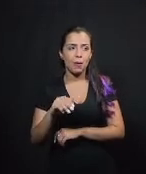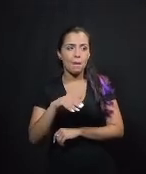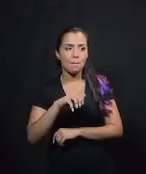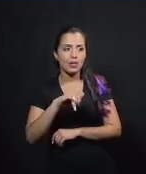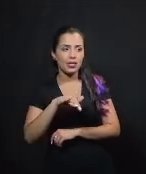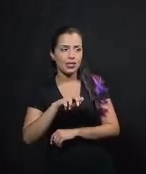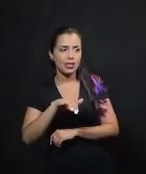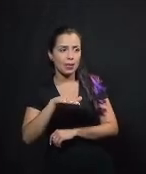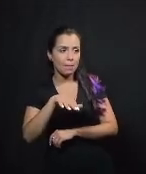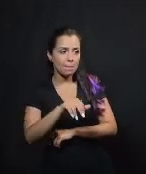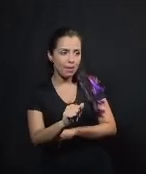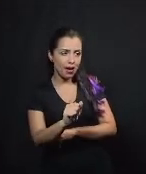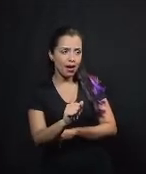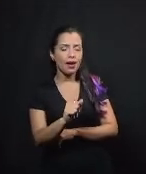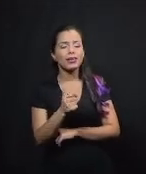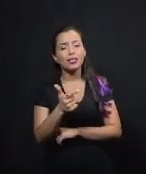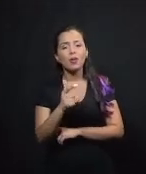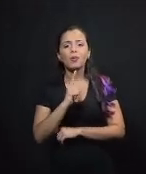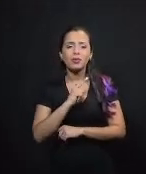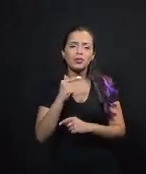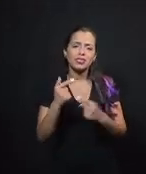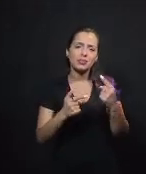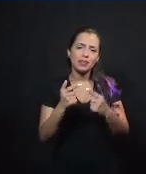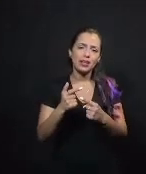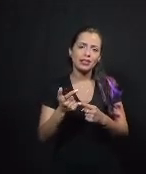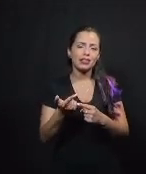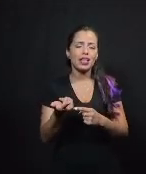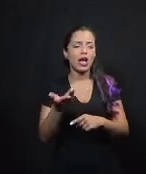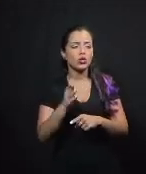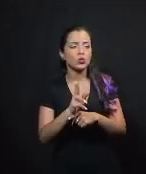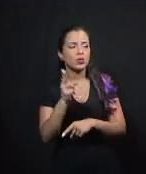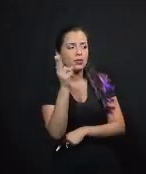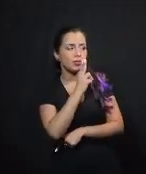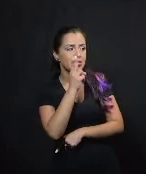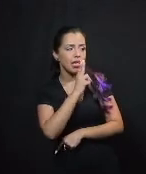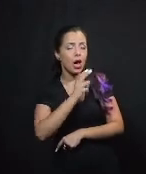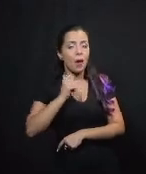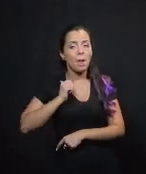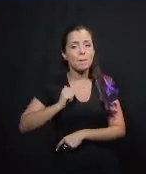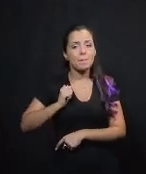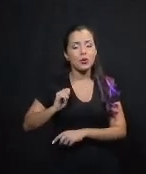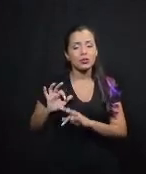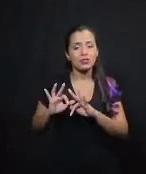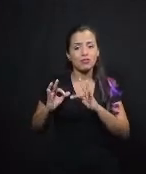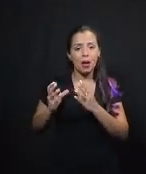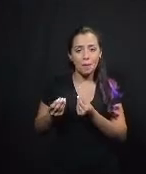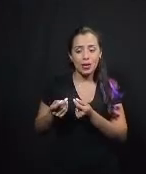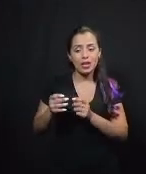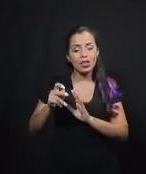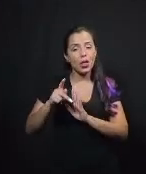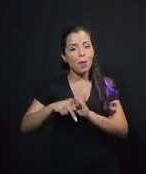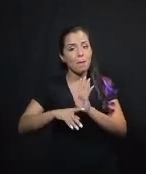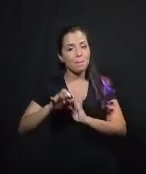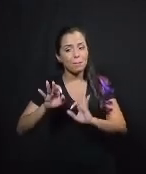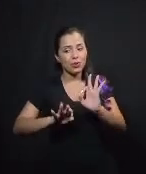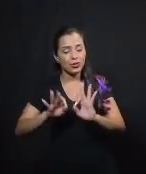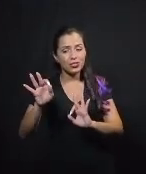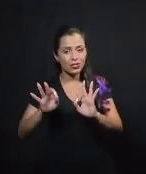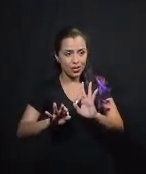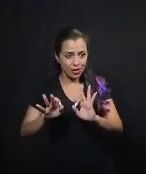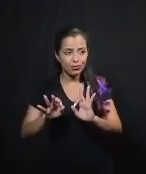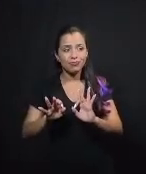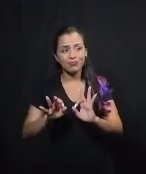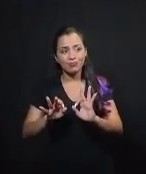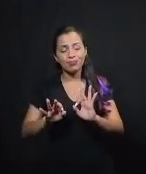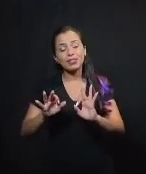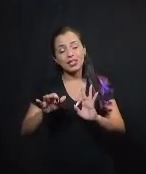auxílio emergencial, da modificação do Bolsa Família, do eterno projeto de renda mínima. Quer dizer, o país precisa disso,